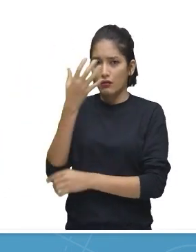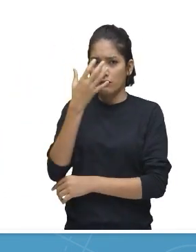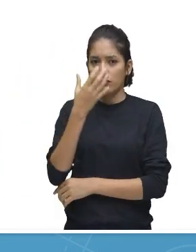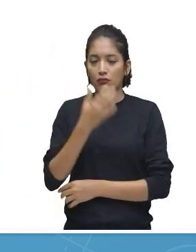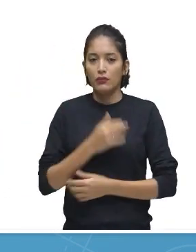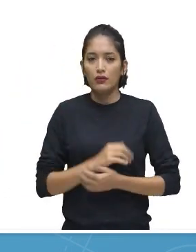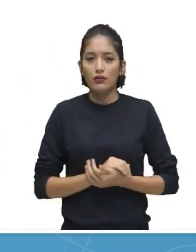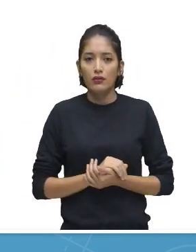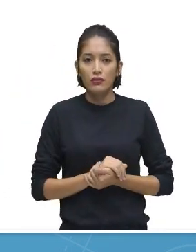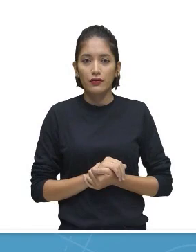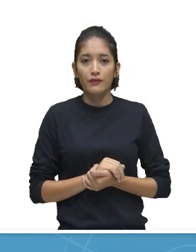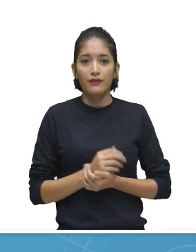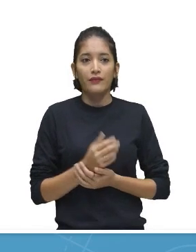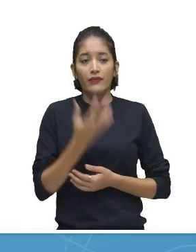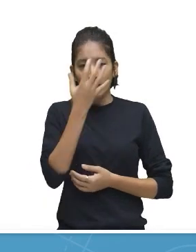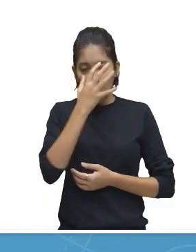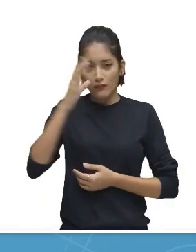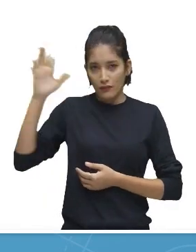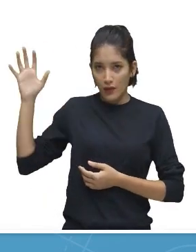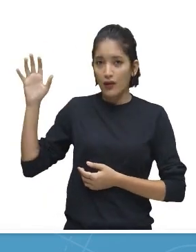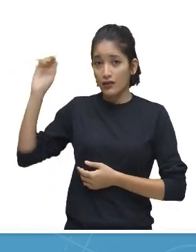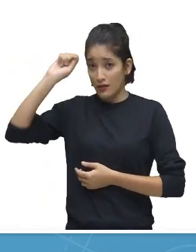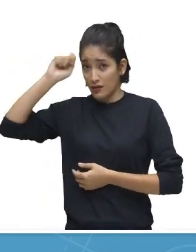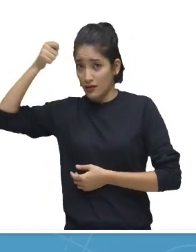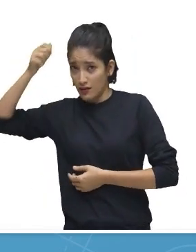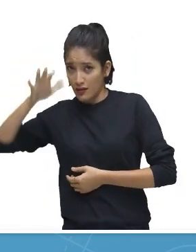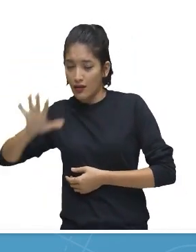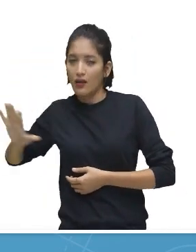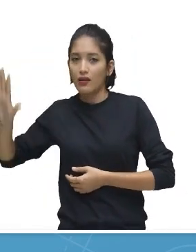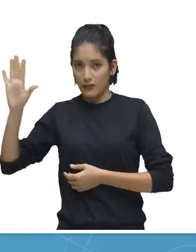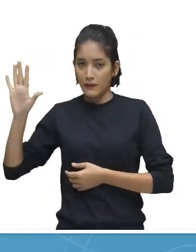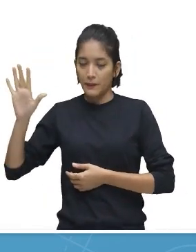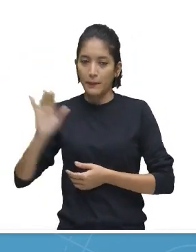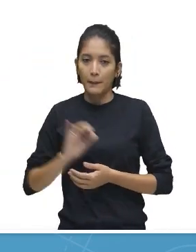africanas, como vocês podem ver aí nas duas mulheres.